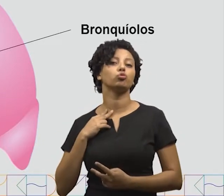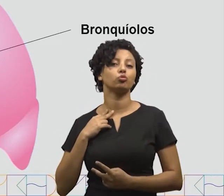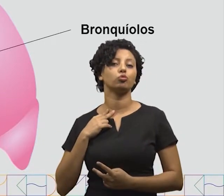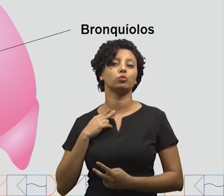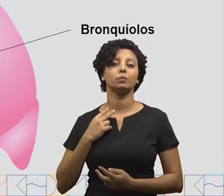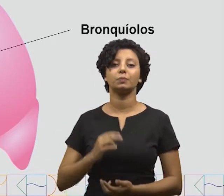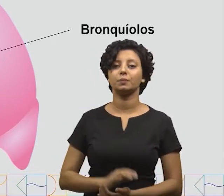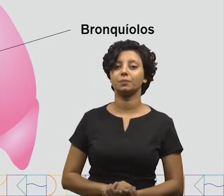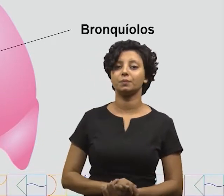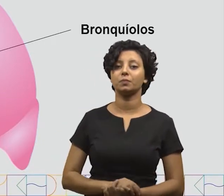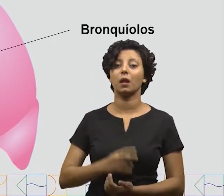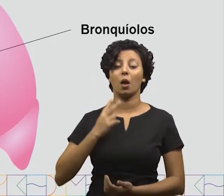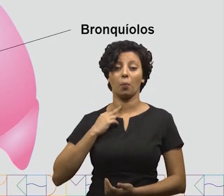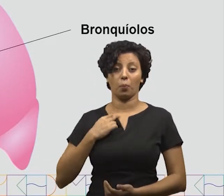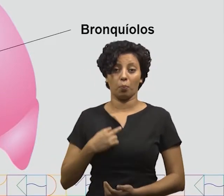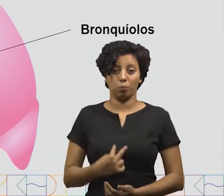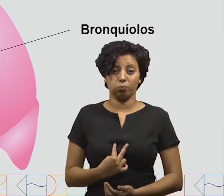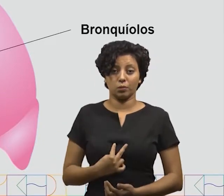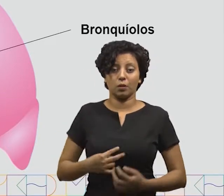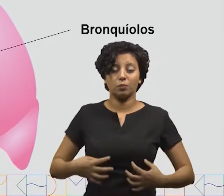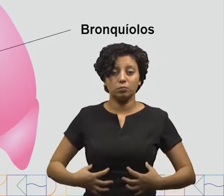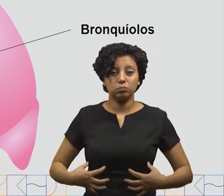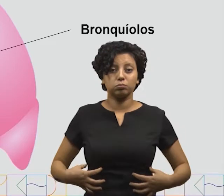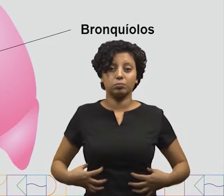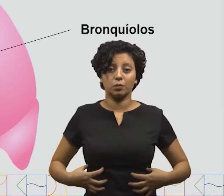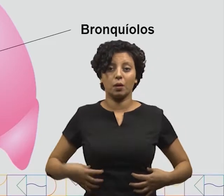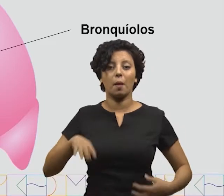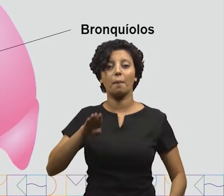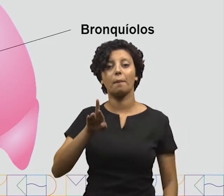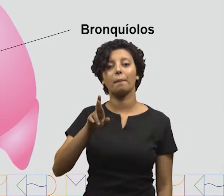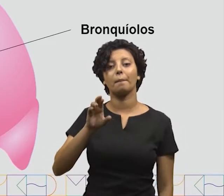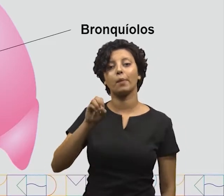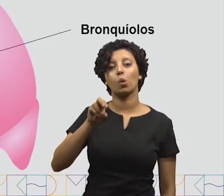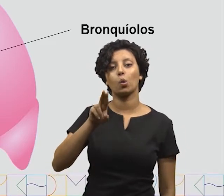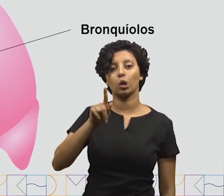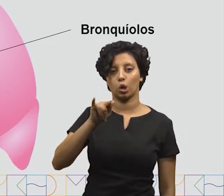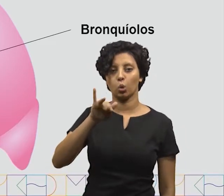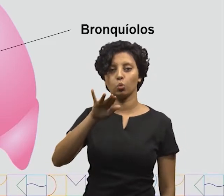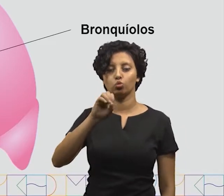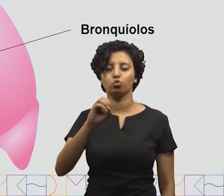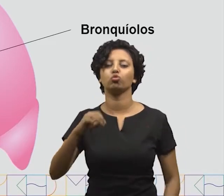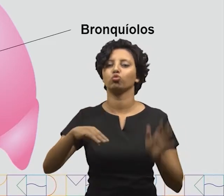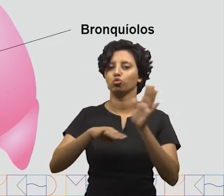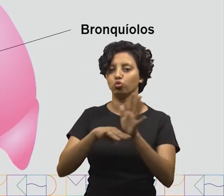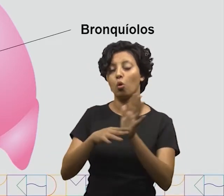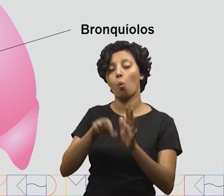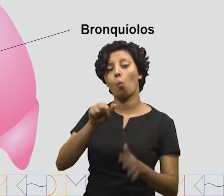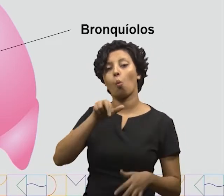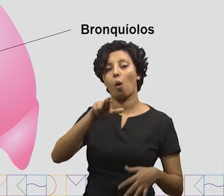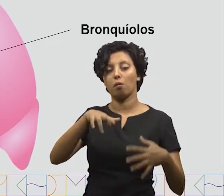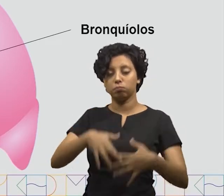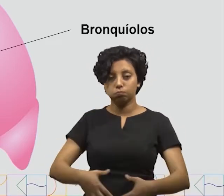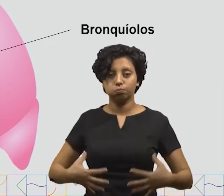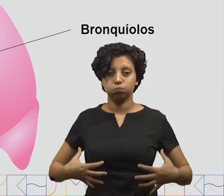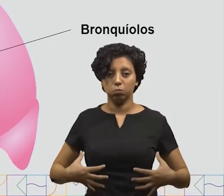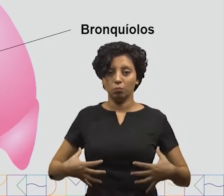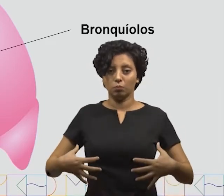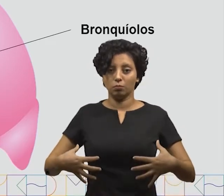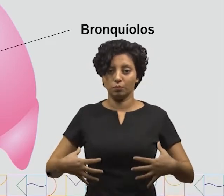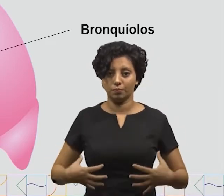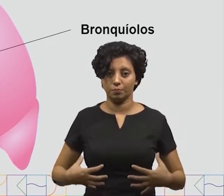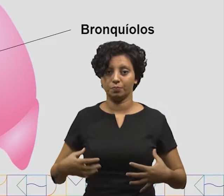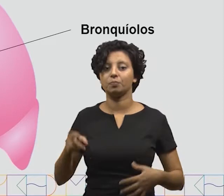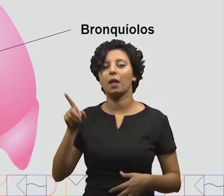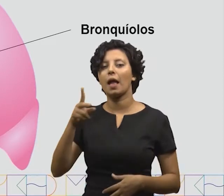brônquios, e os brônquios que levam esse ar até os pulmões. Nos pulmões, os brônquios ficam